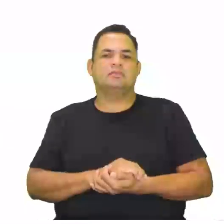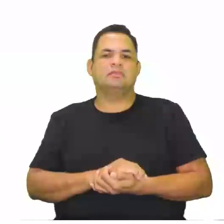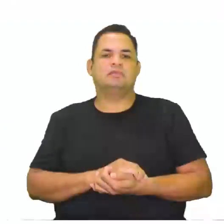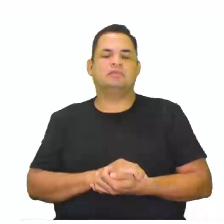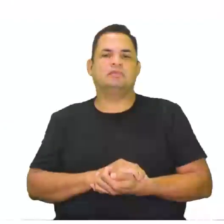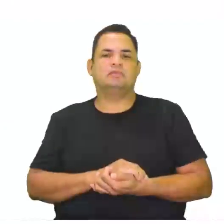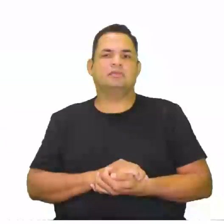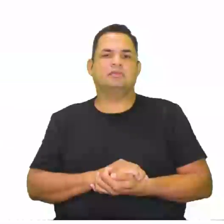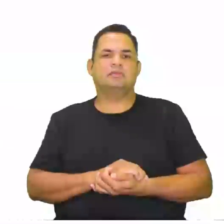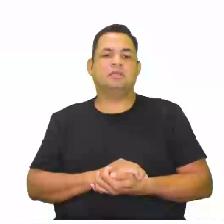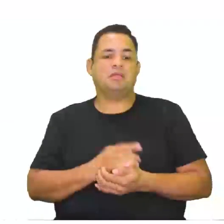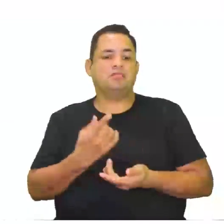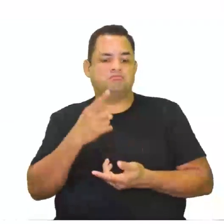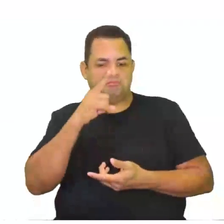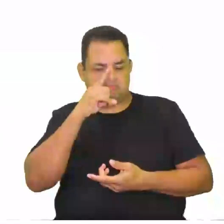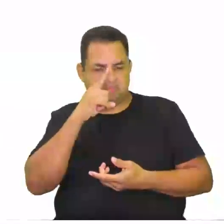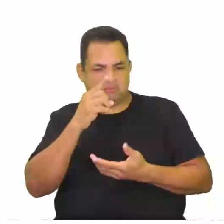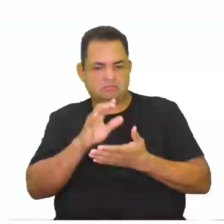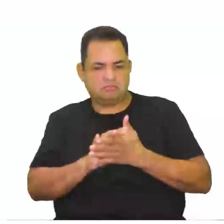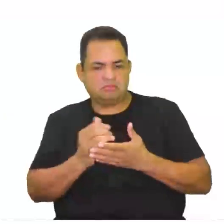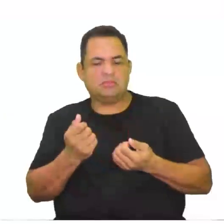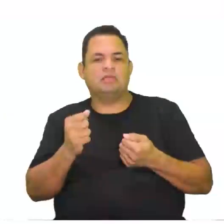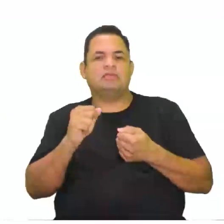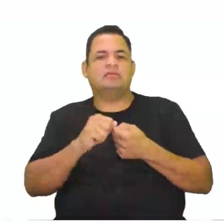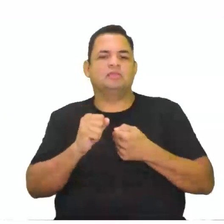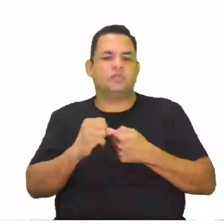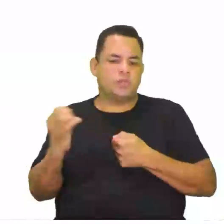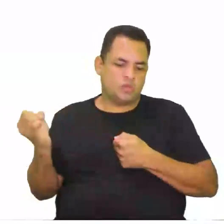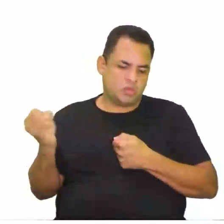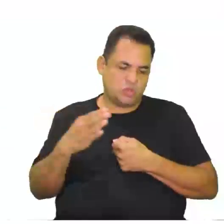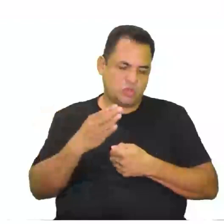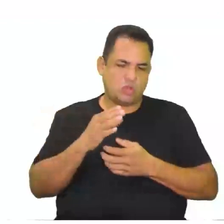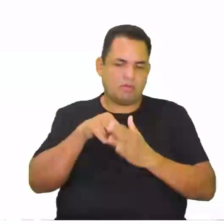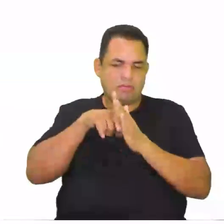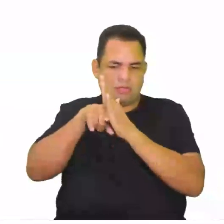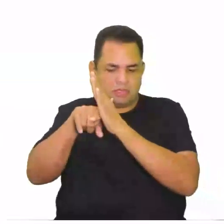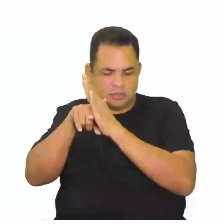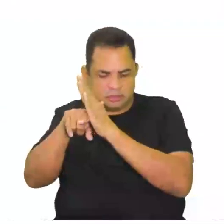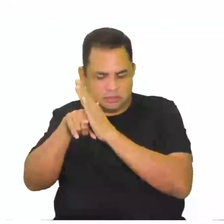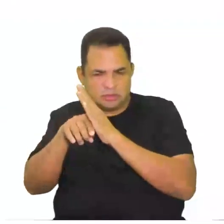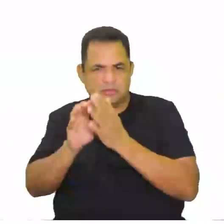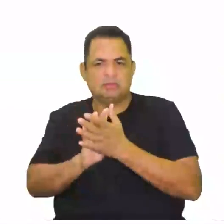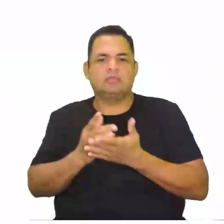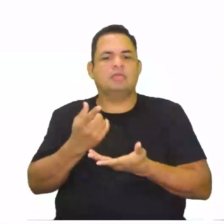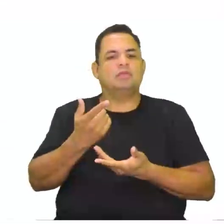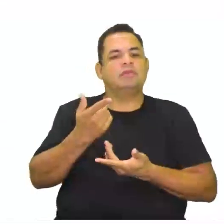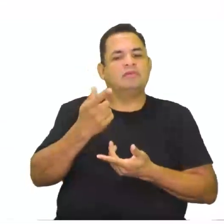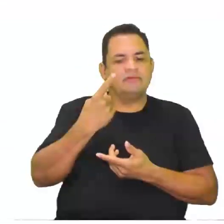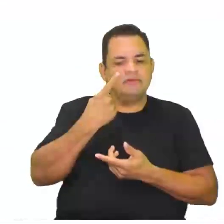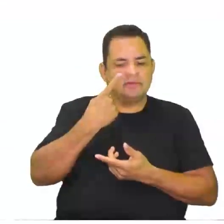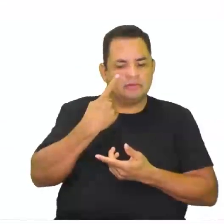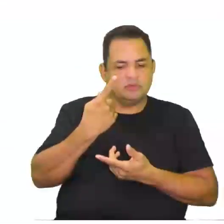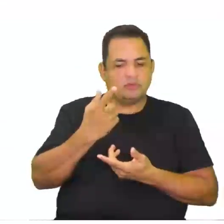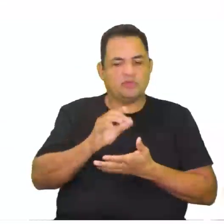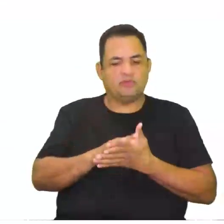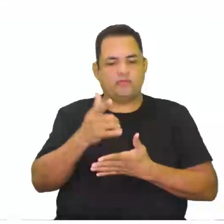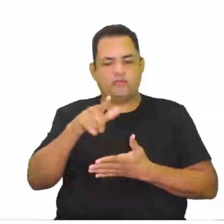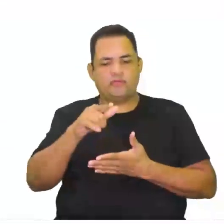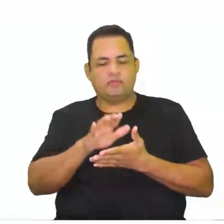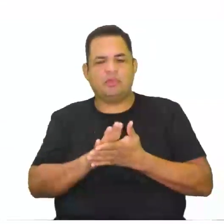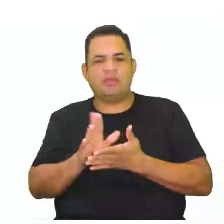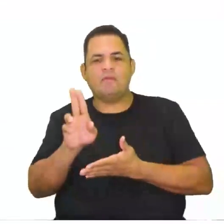perigoso? Não. Vai se fazer um novo estudo e vai se rever os reagentes para que o produto que